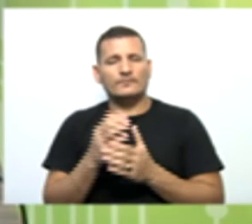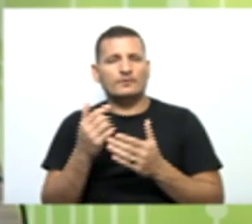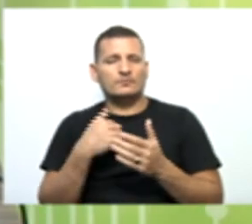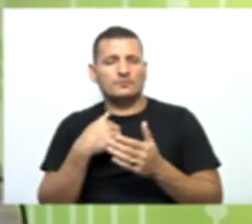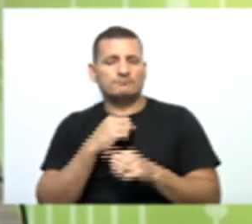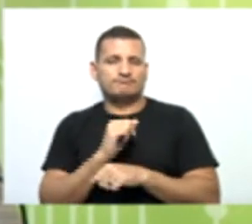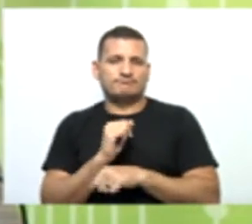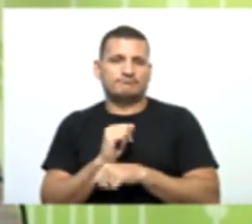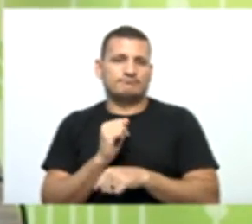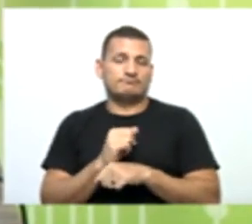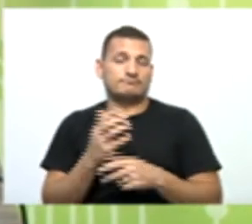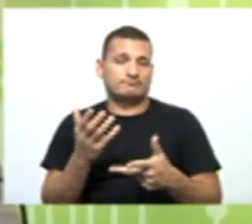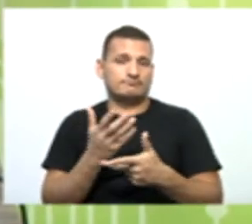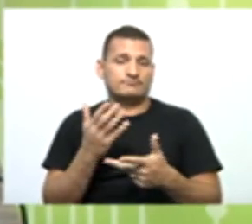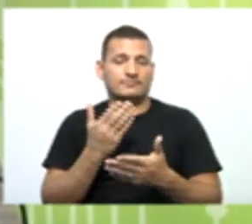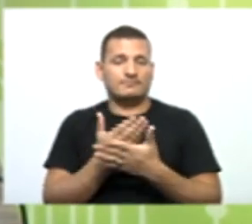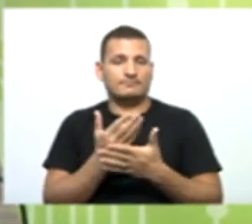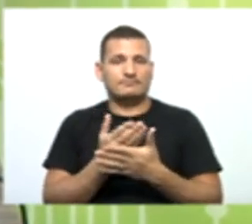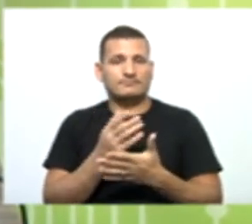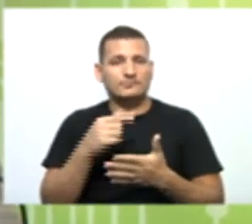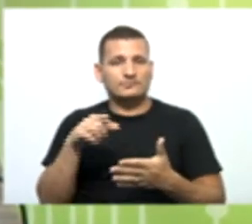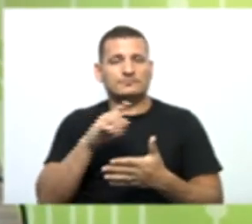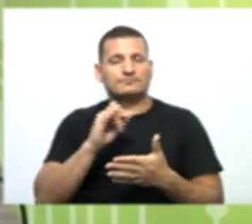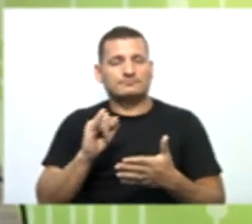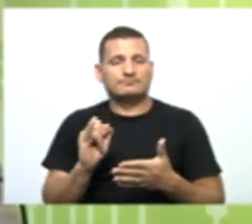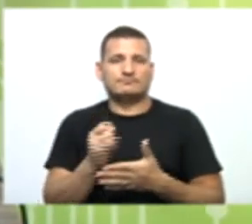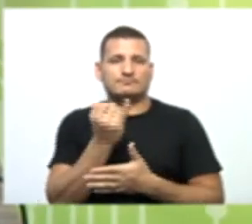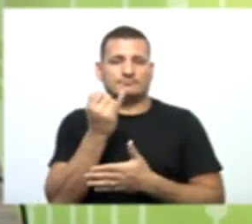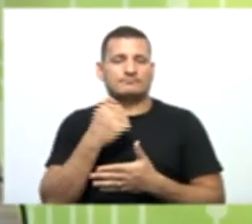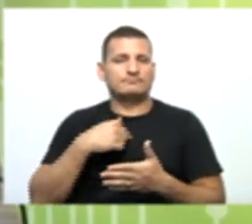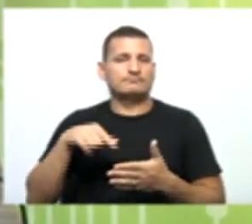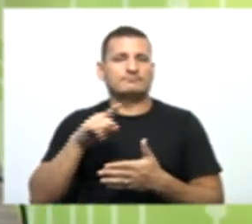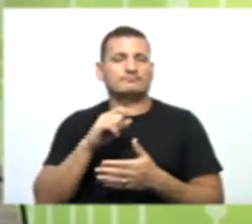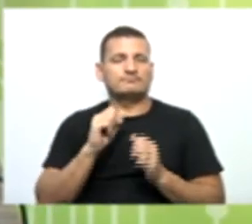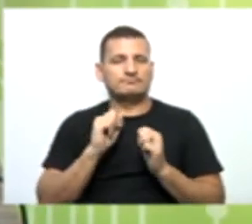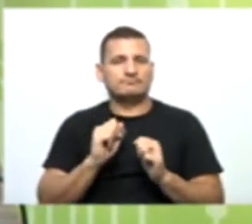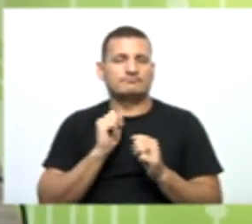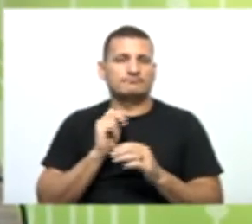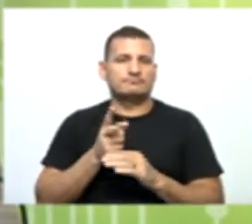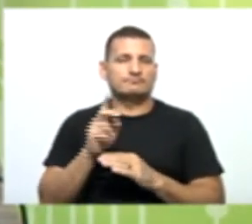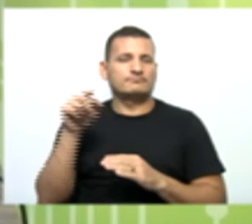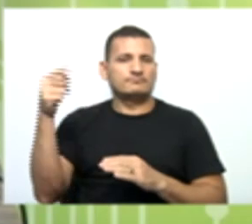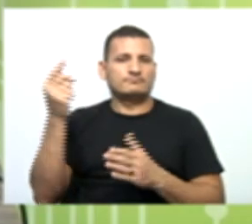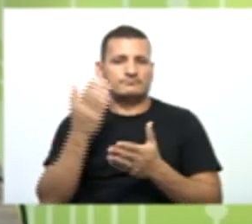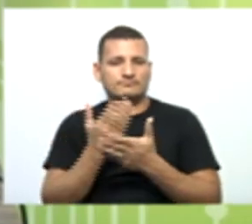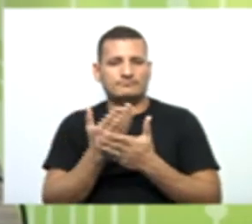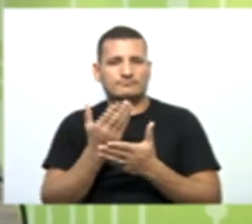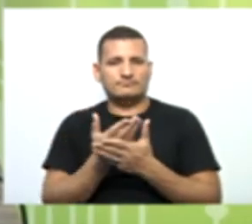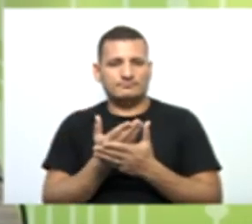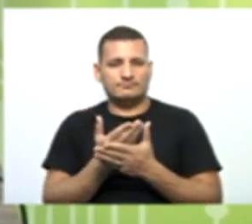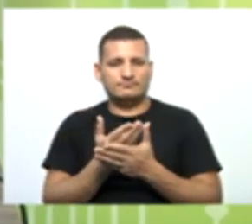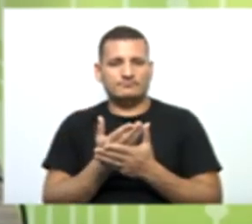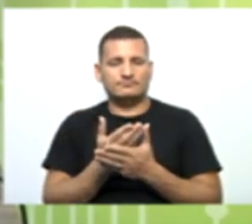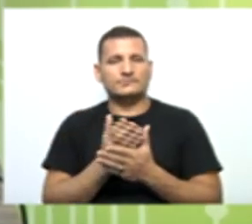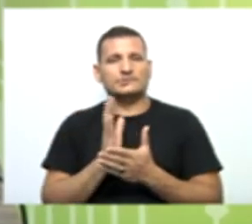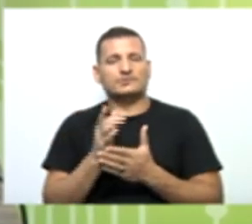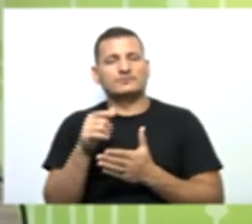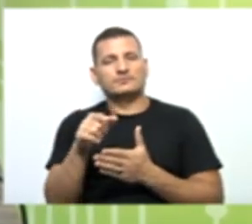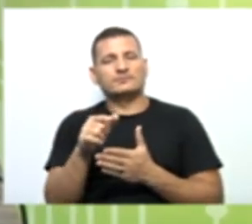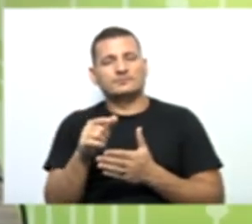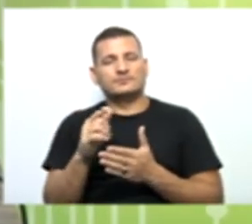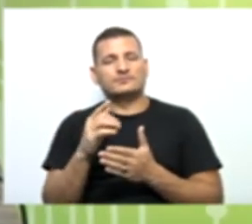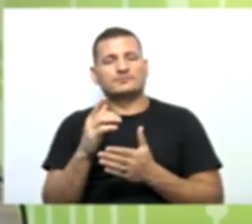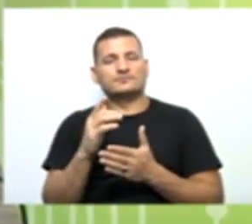bastante proveitosa essa nossa aula, que nós possamos continuar a partir da próxima aula já com vocês afiados